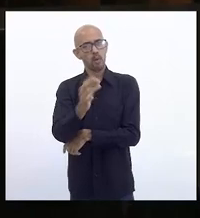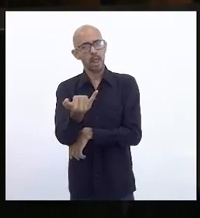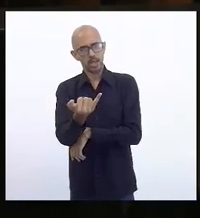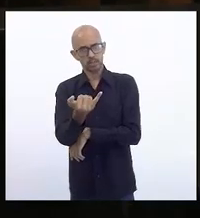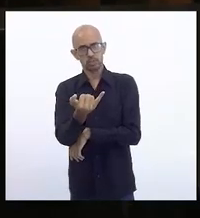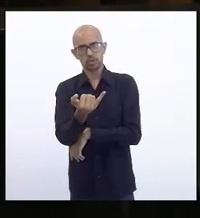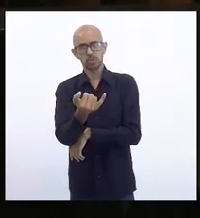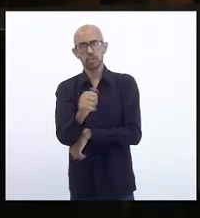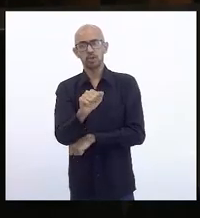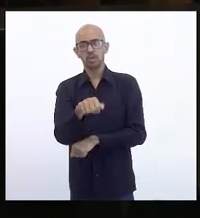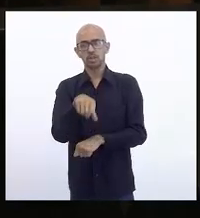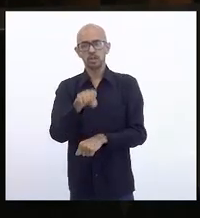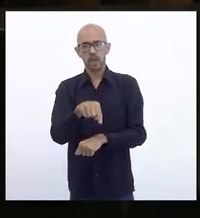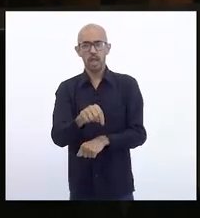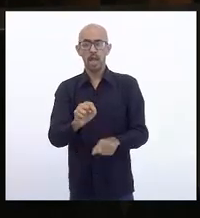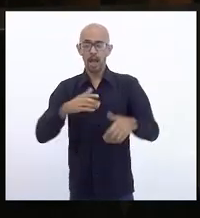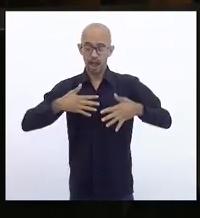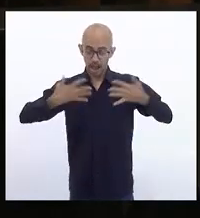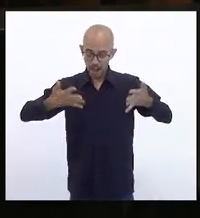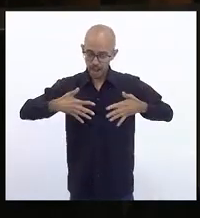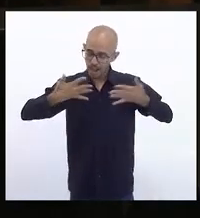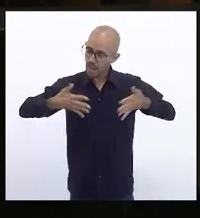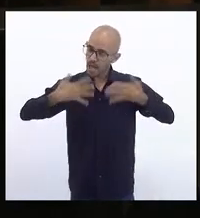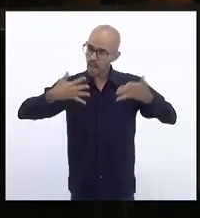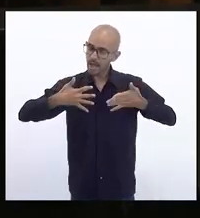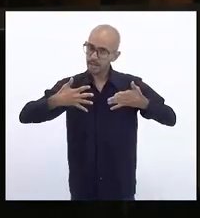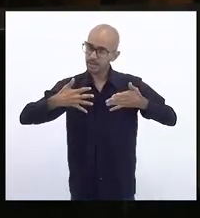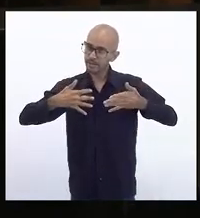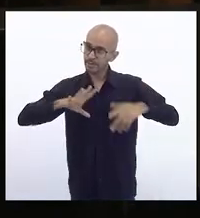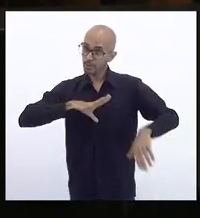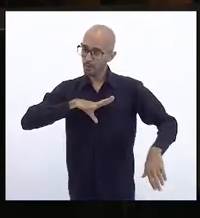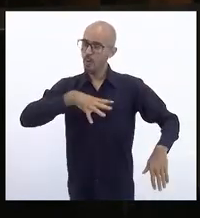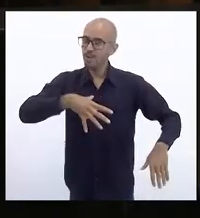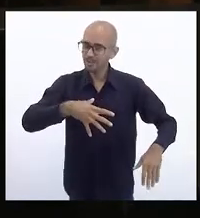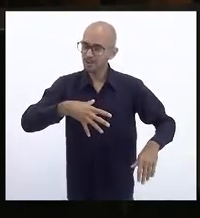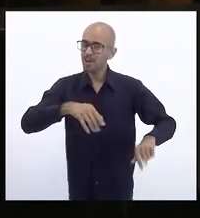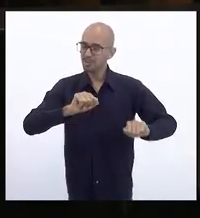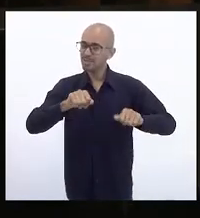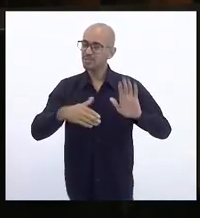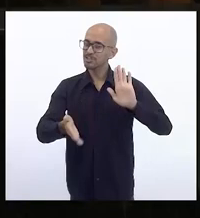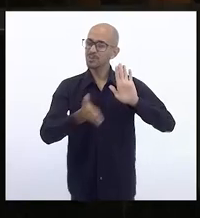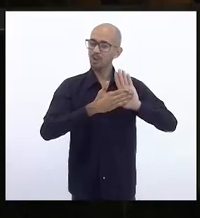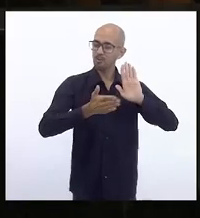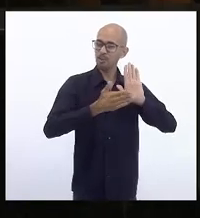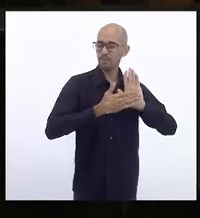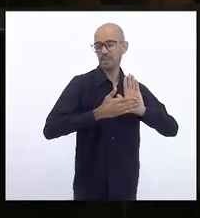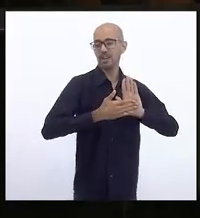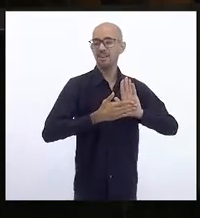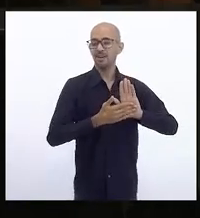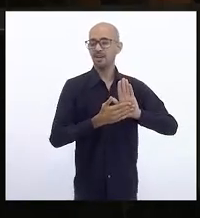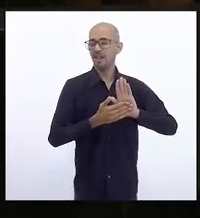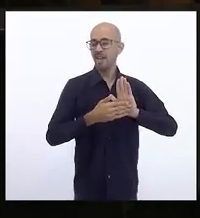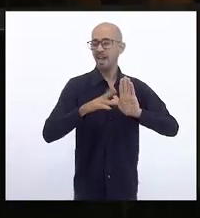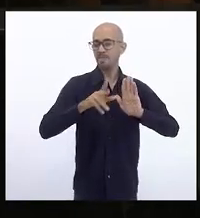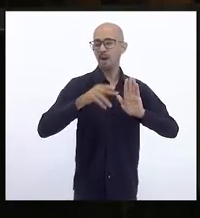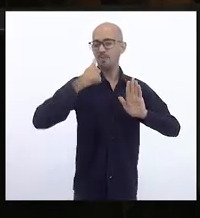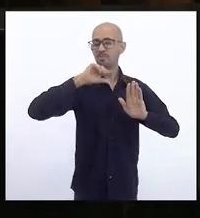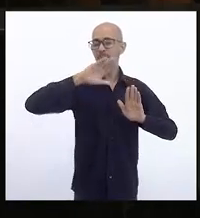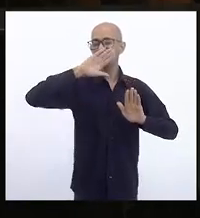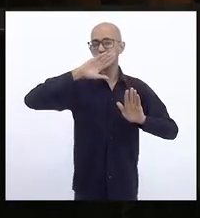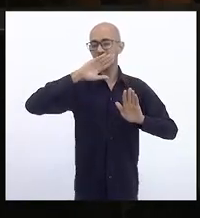ousada e alegre, de se comprometer com a inclusão real da UESO. E aí é que nem mãe solo